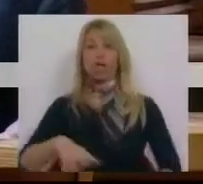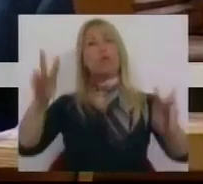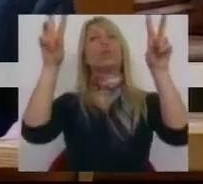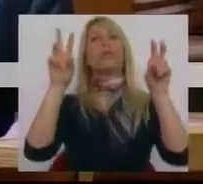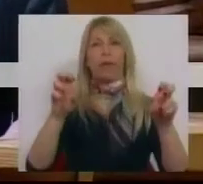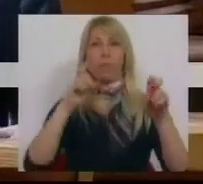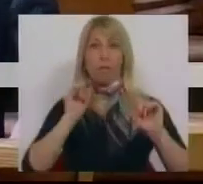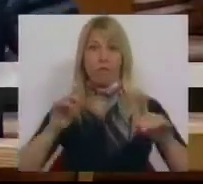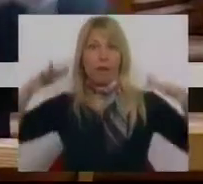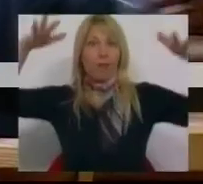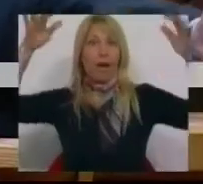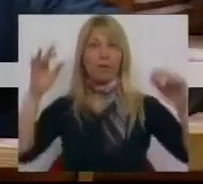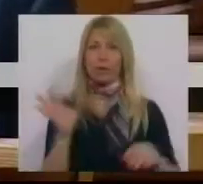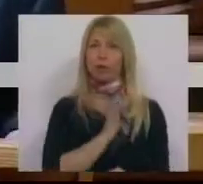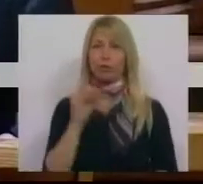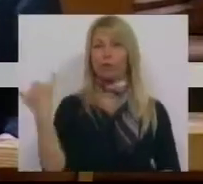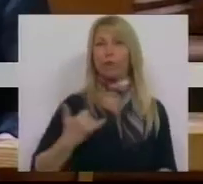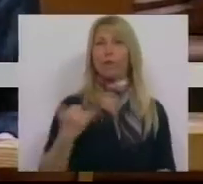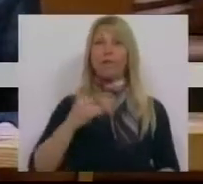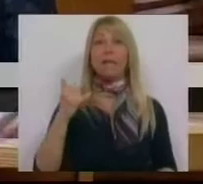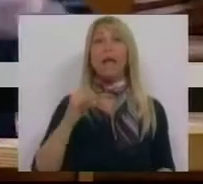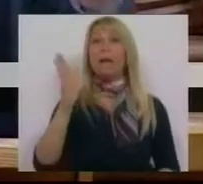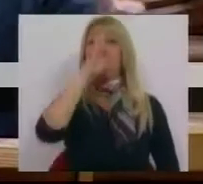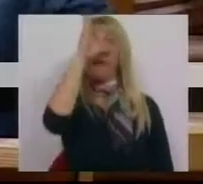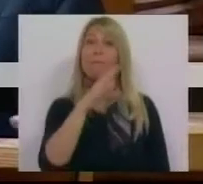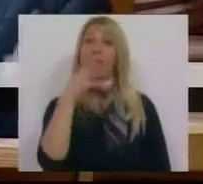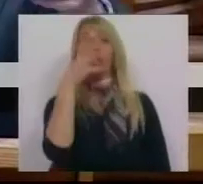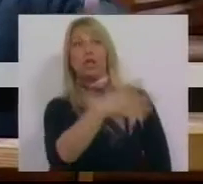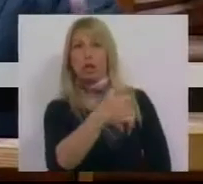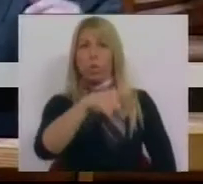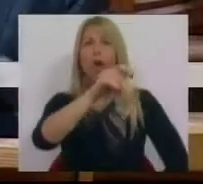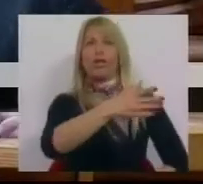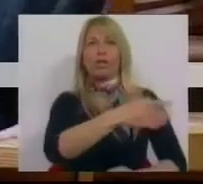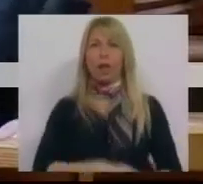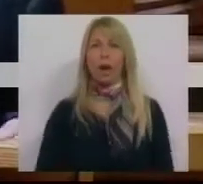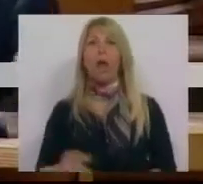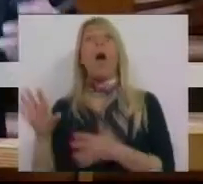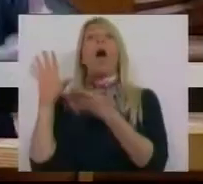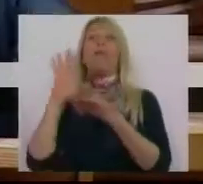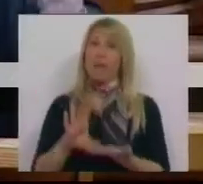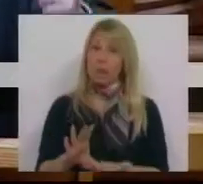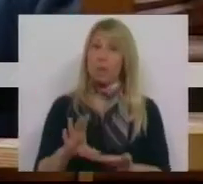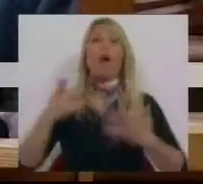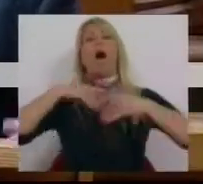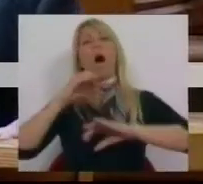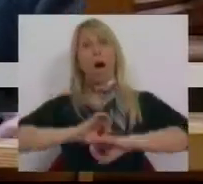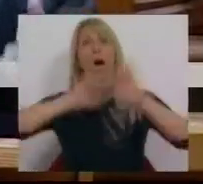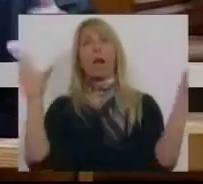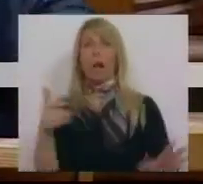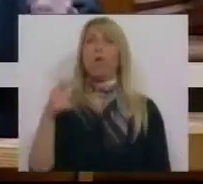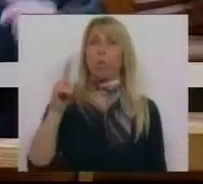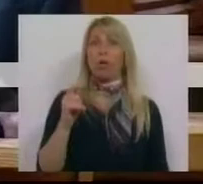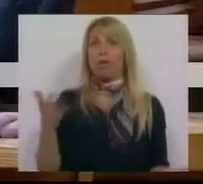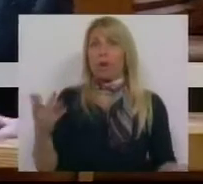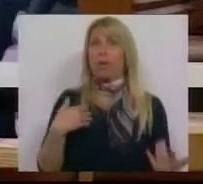Sr. Vice-Primeiro-Ministro aqui lançou sobre o Bloco de Esquerda. Financiamento. Claro que o Bloco de Esquerda reconhece que é necessário financiamento